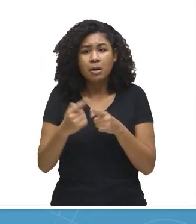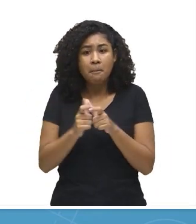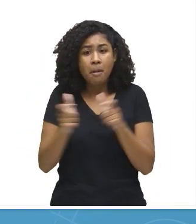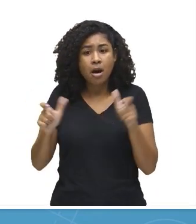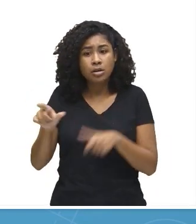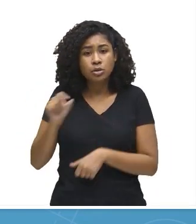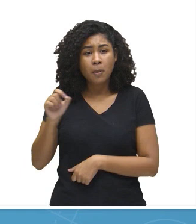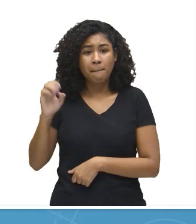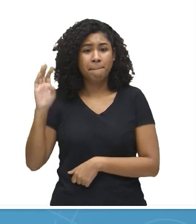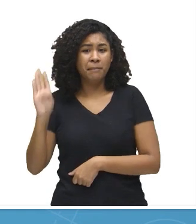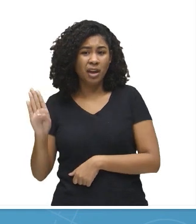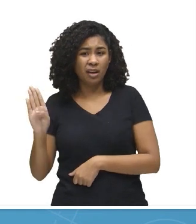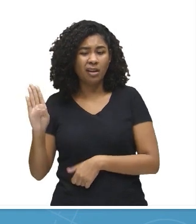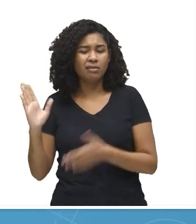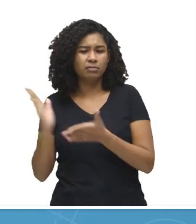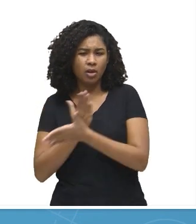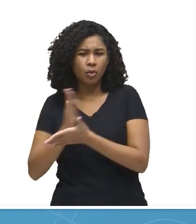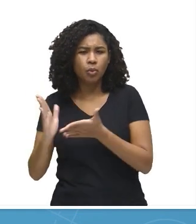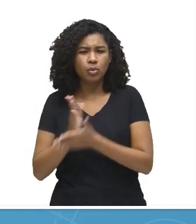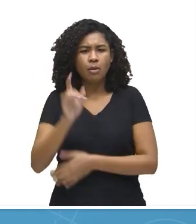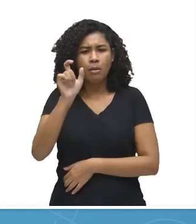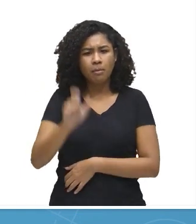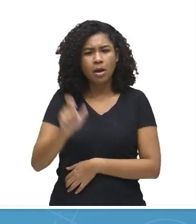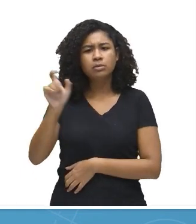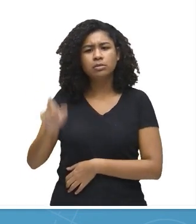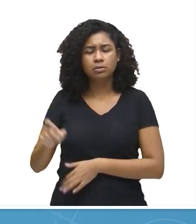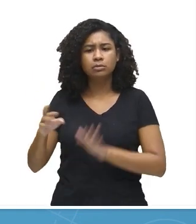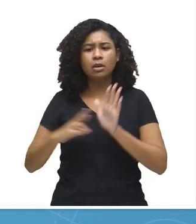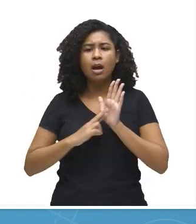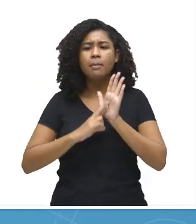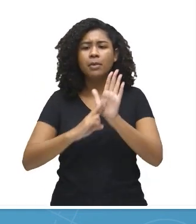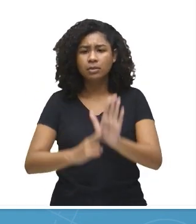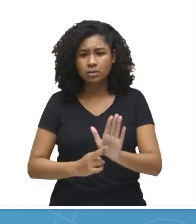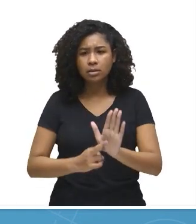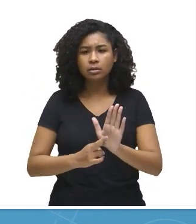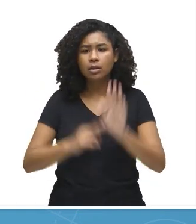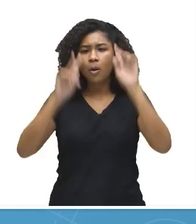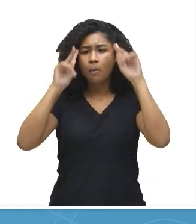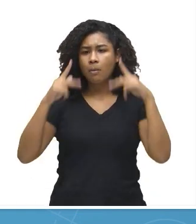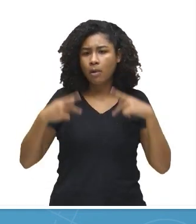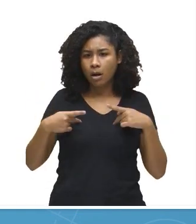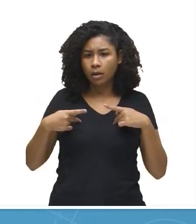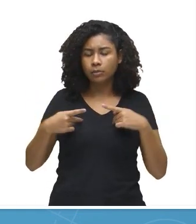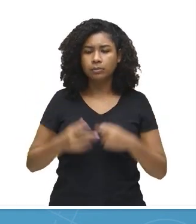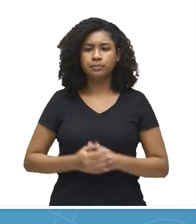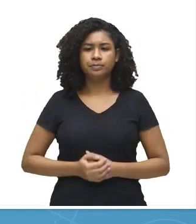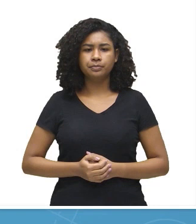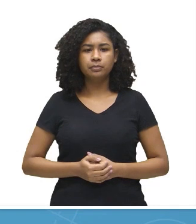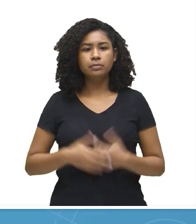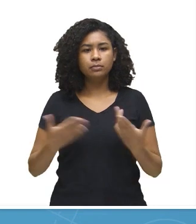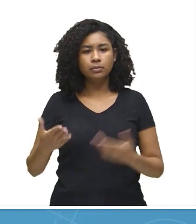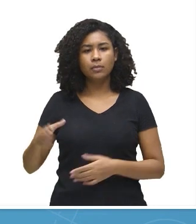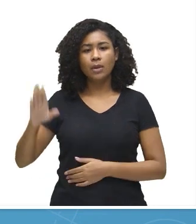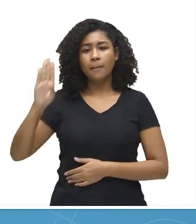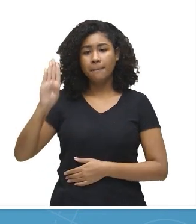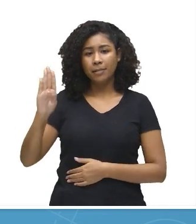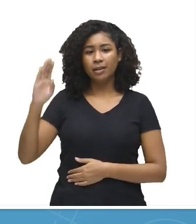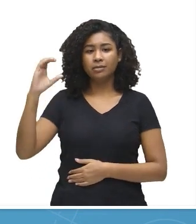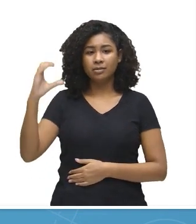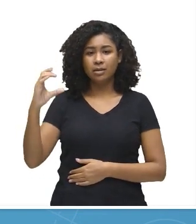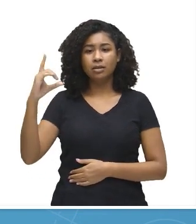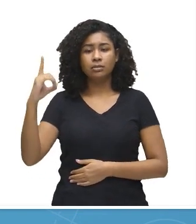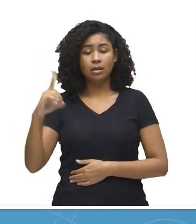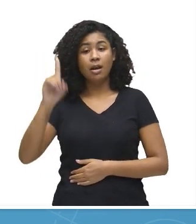B, né? Personagem que representam tipos humanos. A letra B, C e a D, todas elas têm a ver